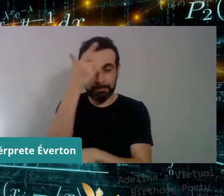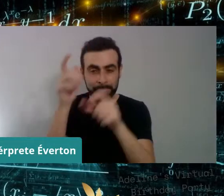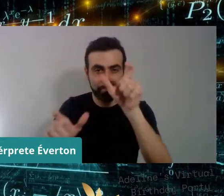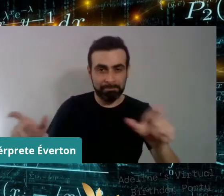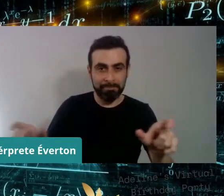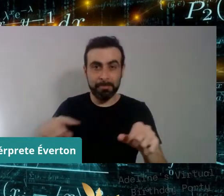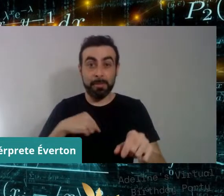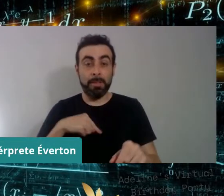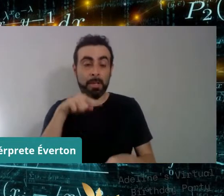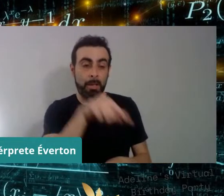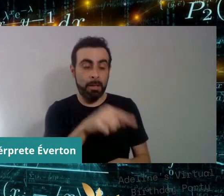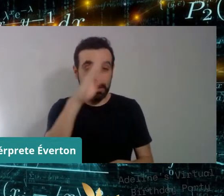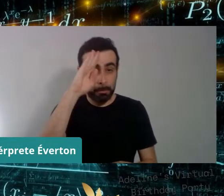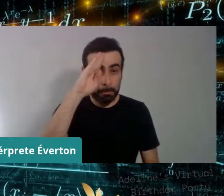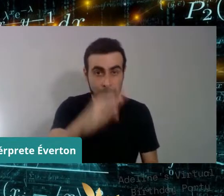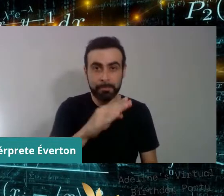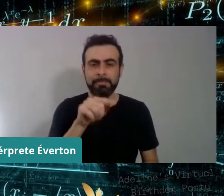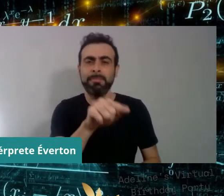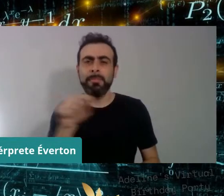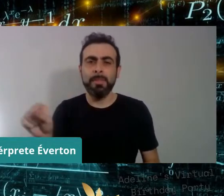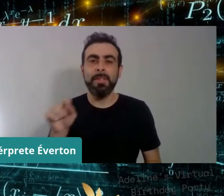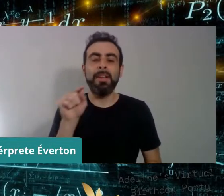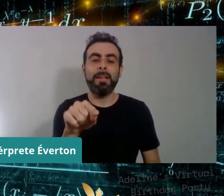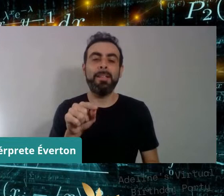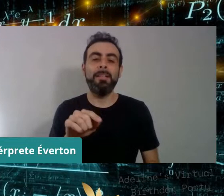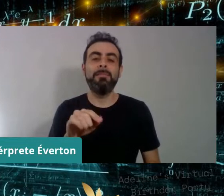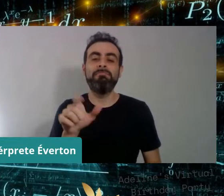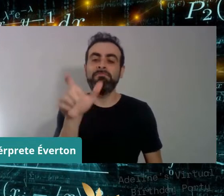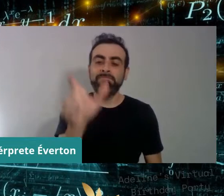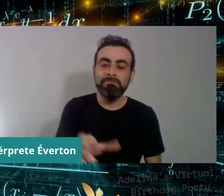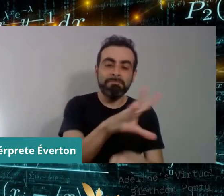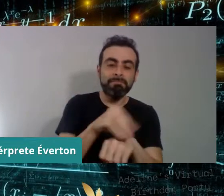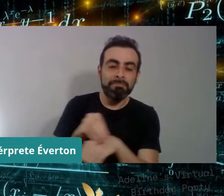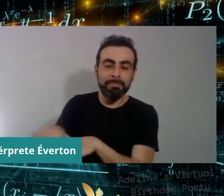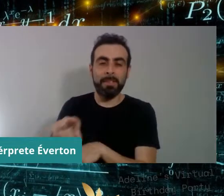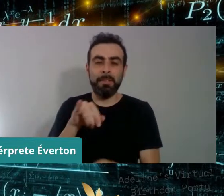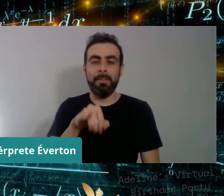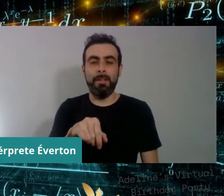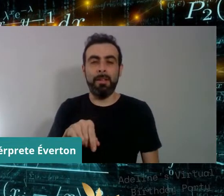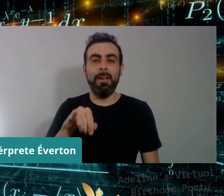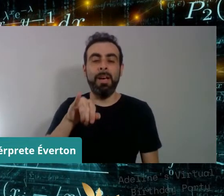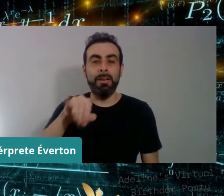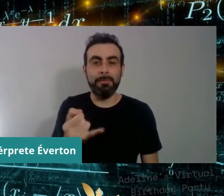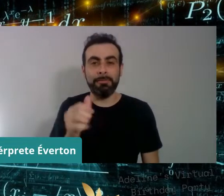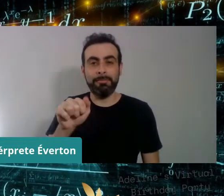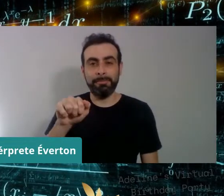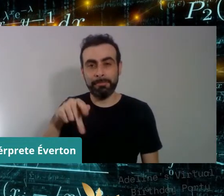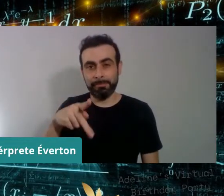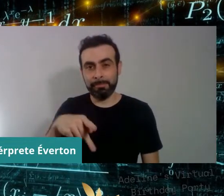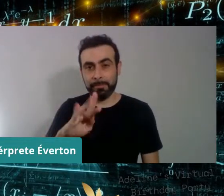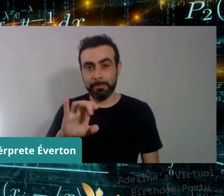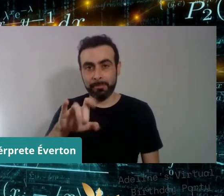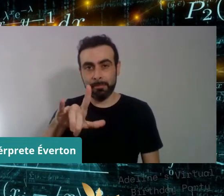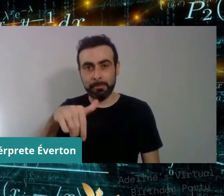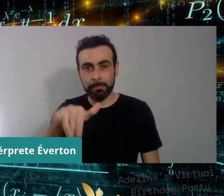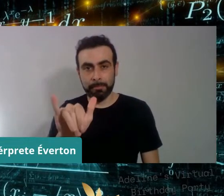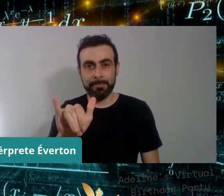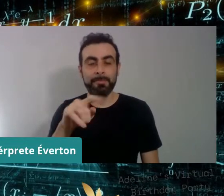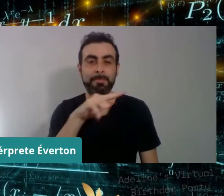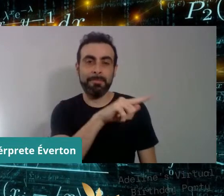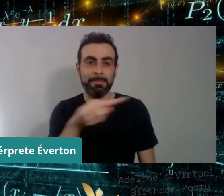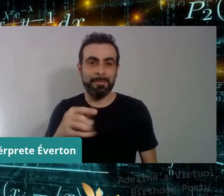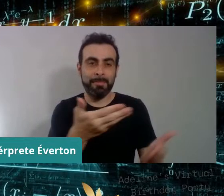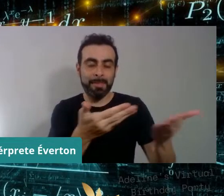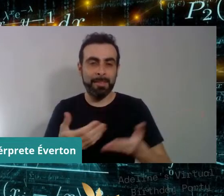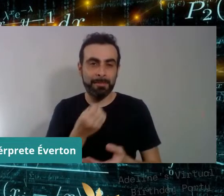E principalmente a Jaqueline, né, que tem nos dado aí o maior apoio para que a gente possa estar